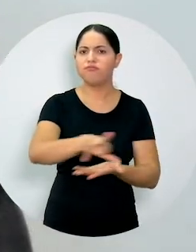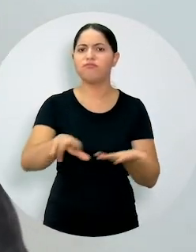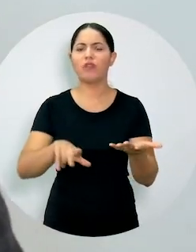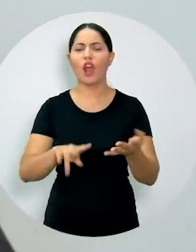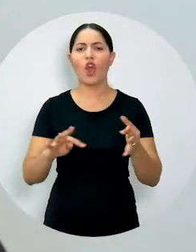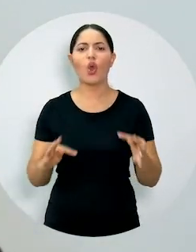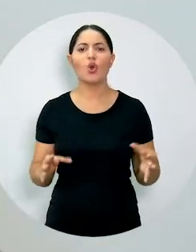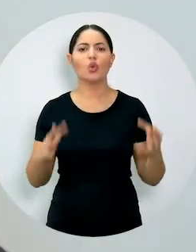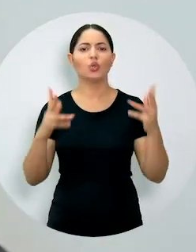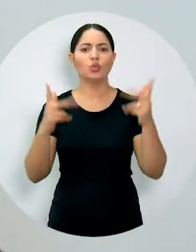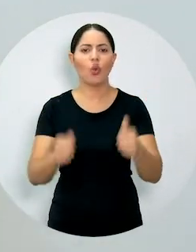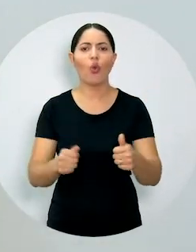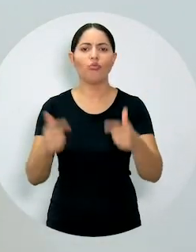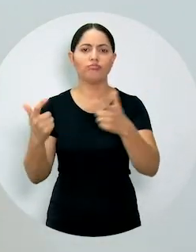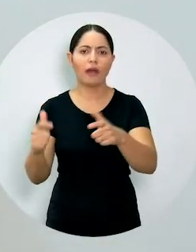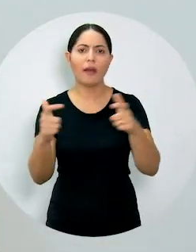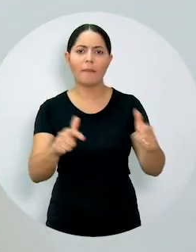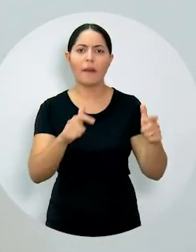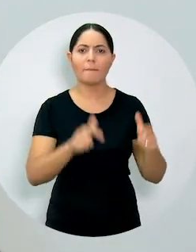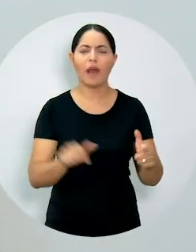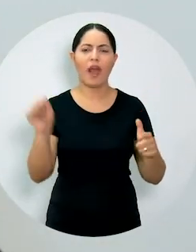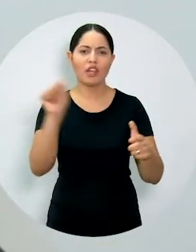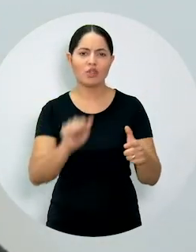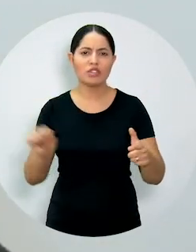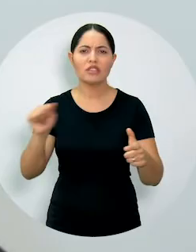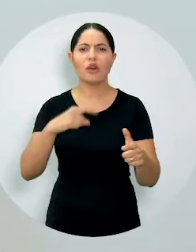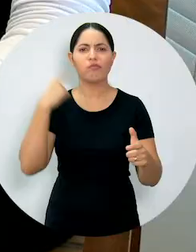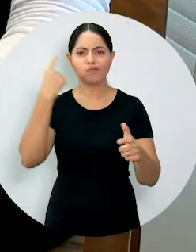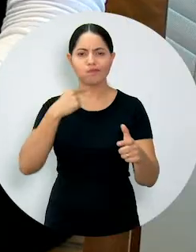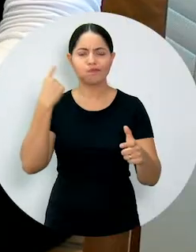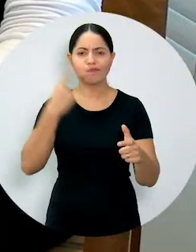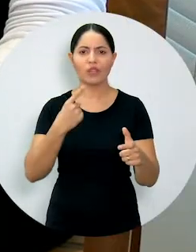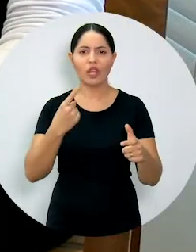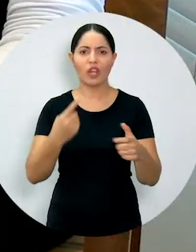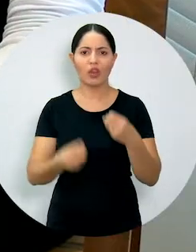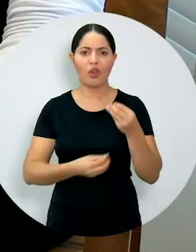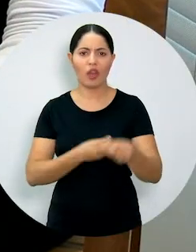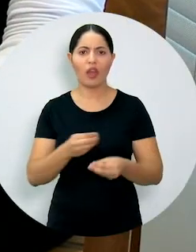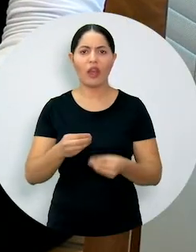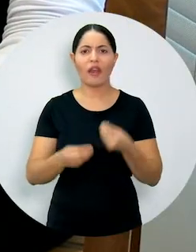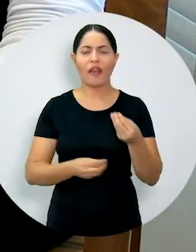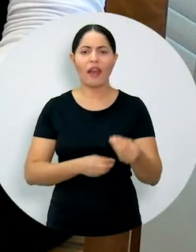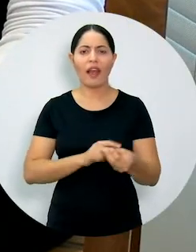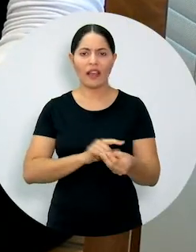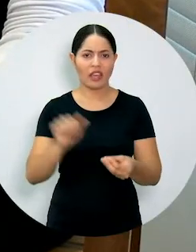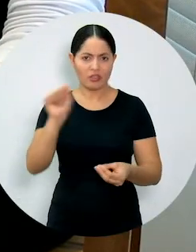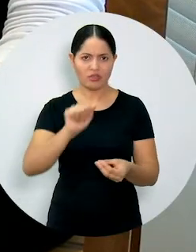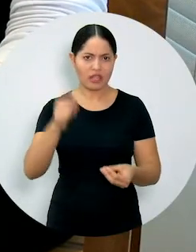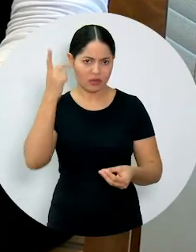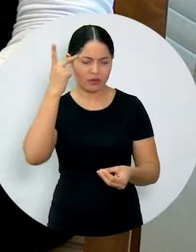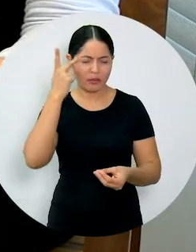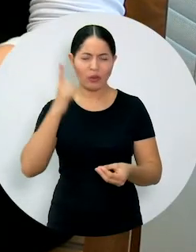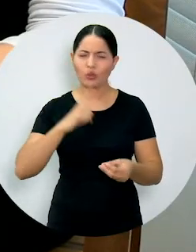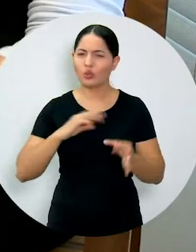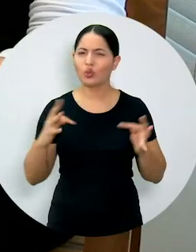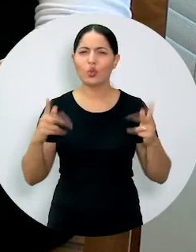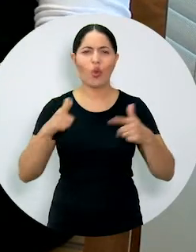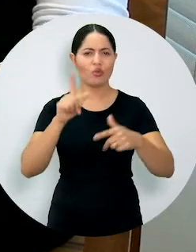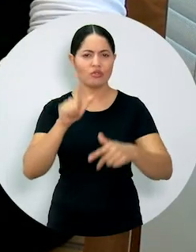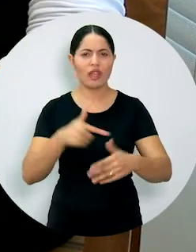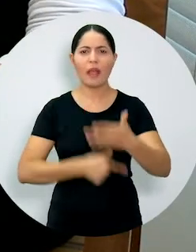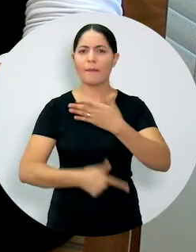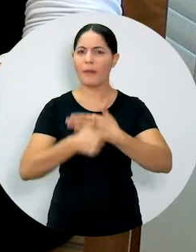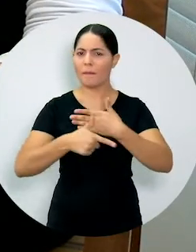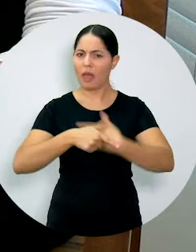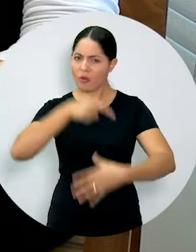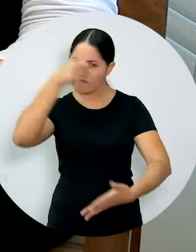instituições da advocacia, os institutos dos advogados, a Associação dos Advogados, como a Associação dos Advogados de São Paulo, tem